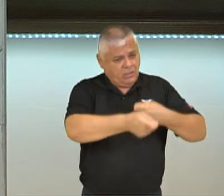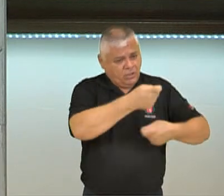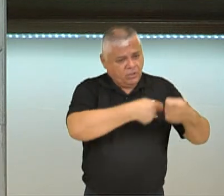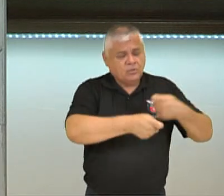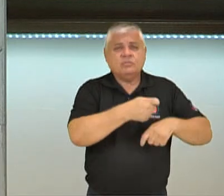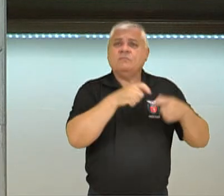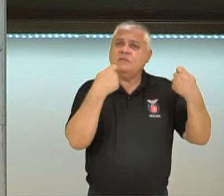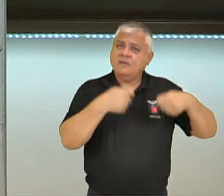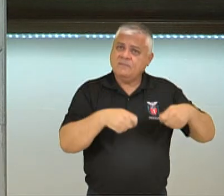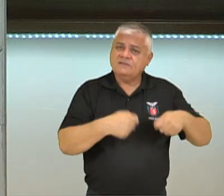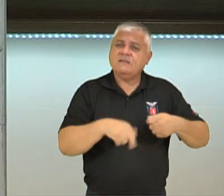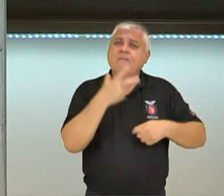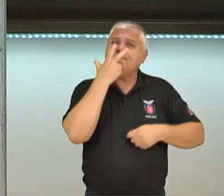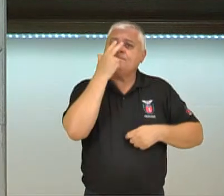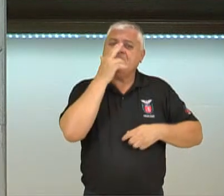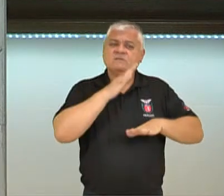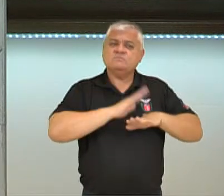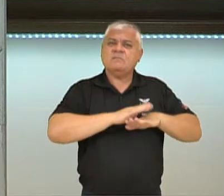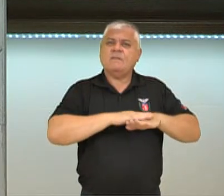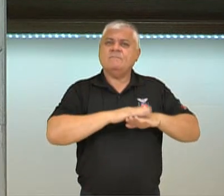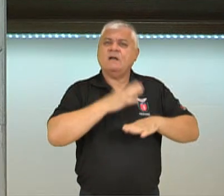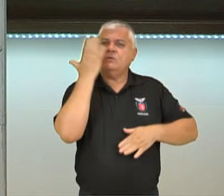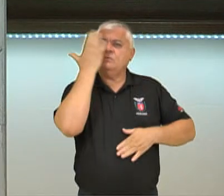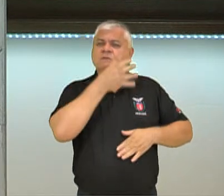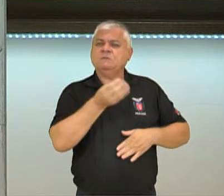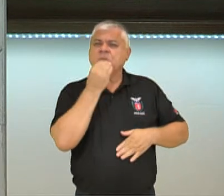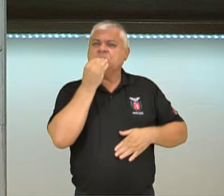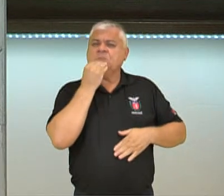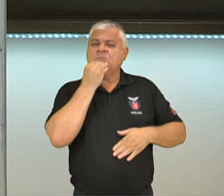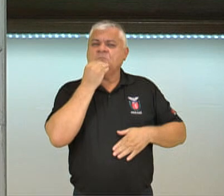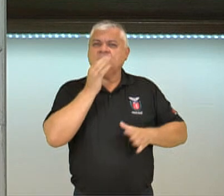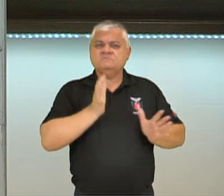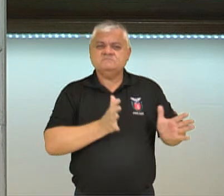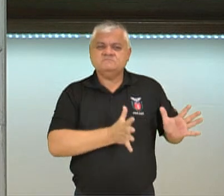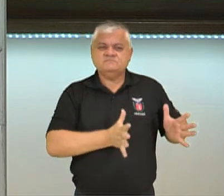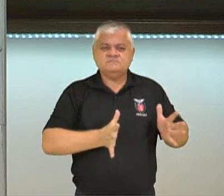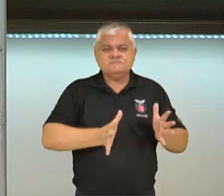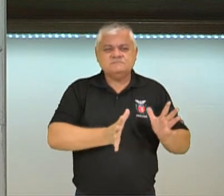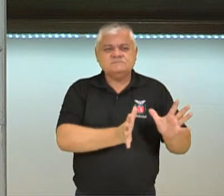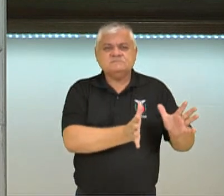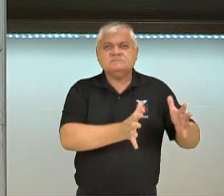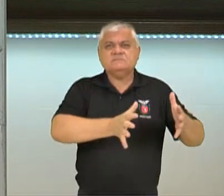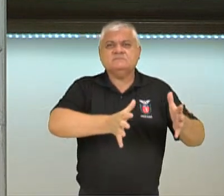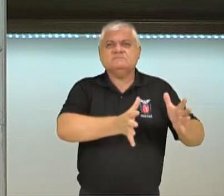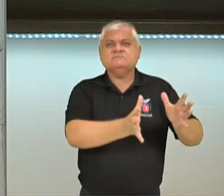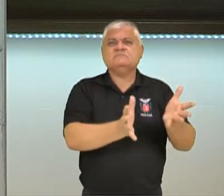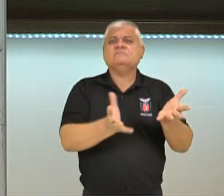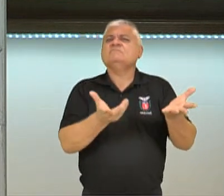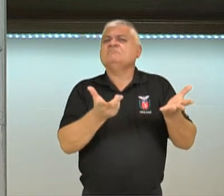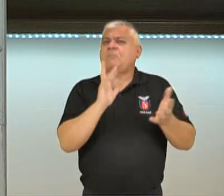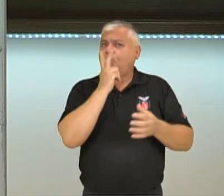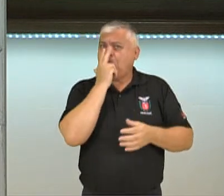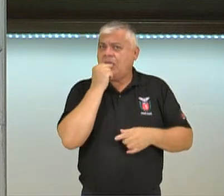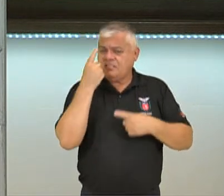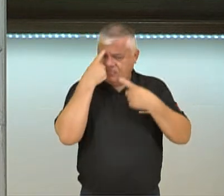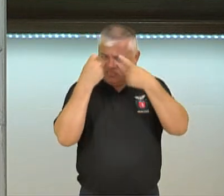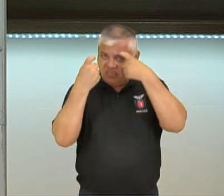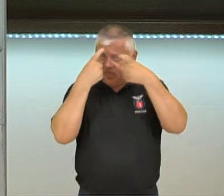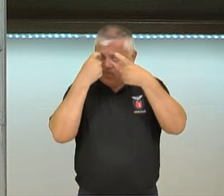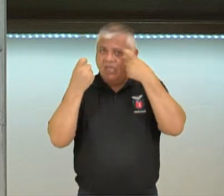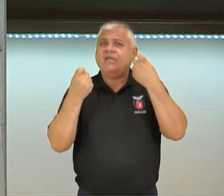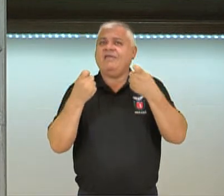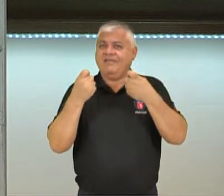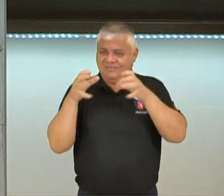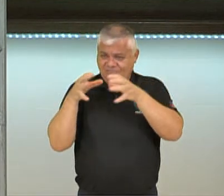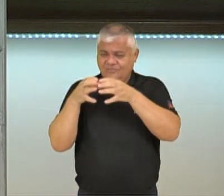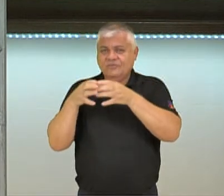guiada por uma mão invisível, ou seja, ele também vai utilizar de ideias bem próximas aos fisiocratas, que